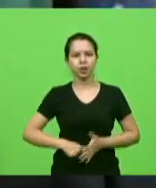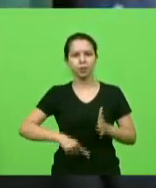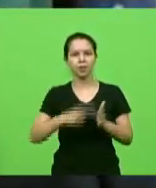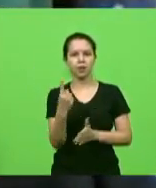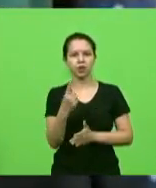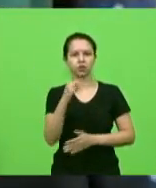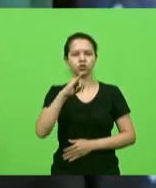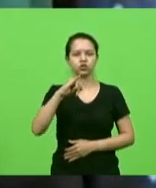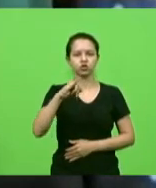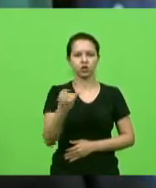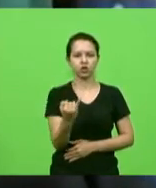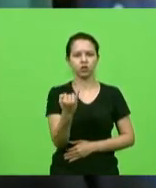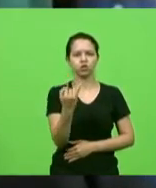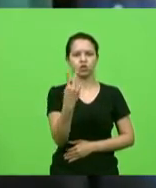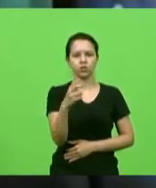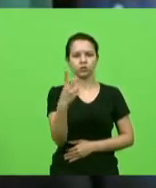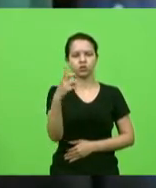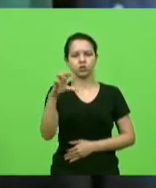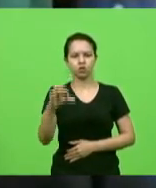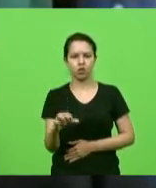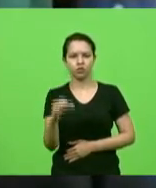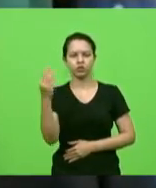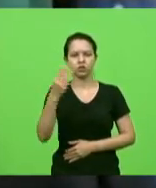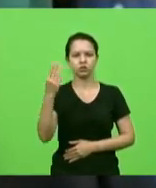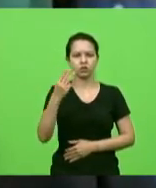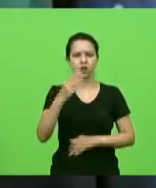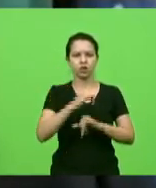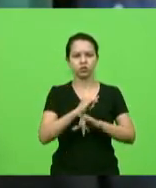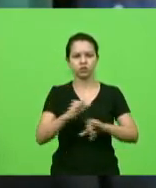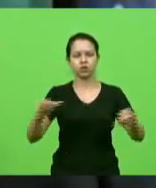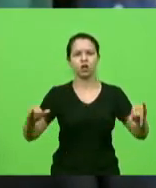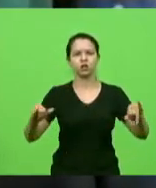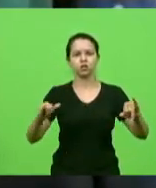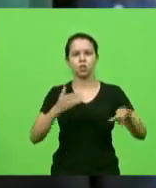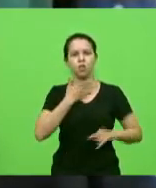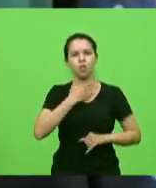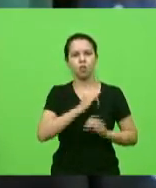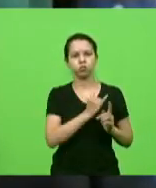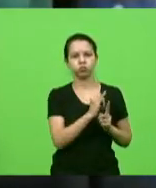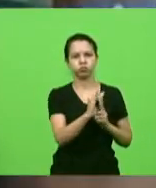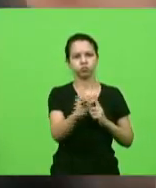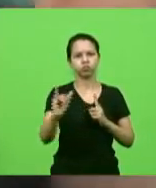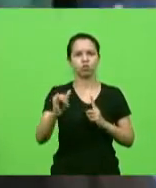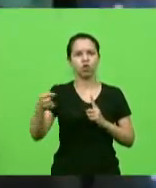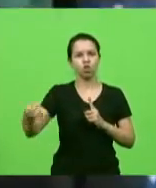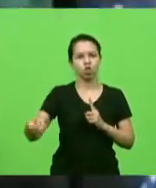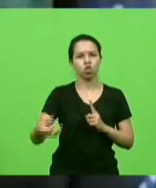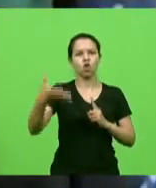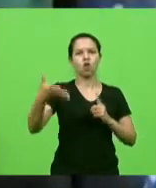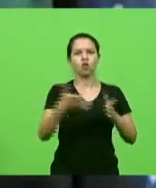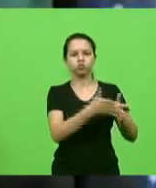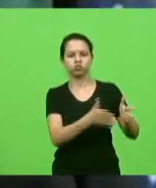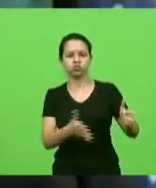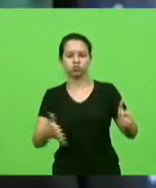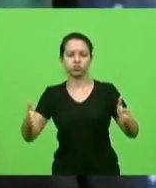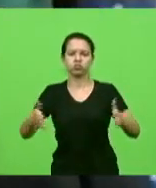Janeiro de 2019 e ao que ser anunciado como porta-voz de uma nova era que tá aí um sobre os jogos do Pernambucano